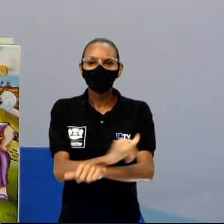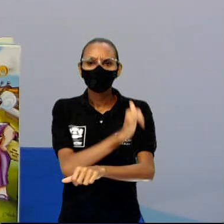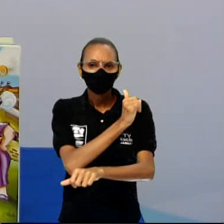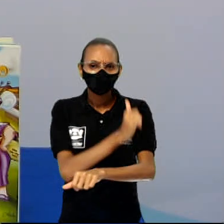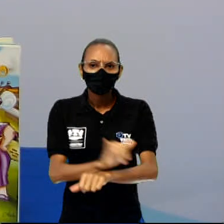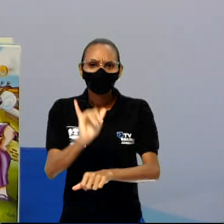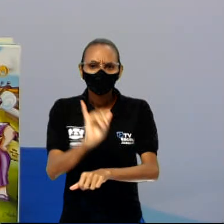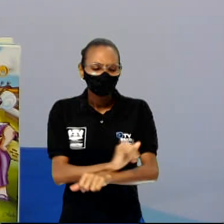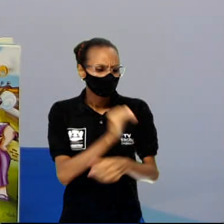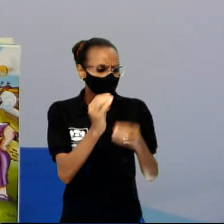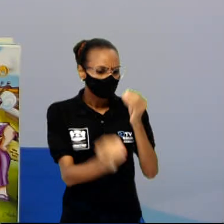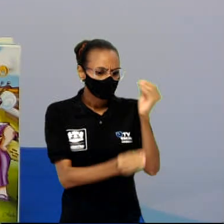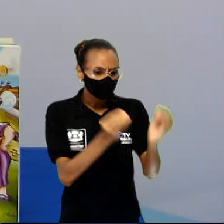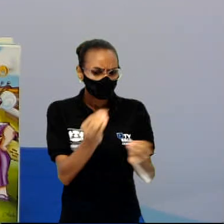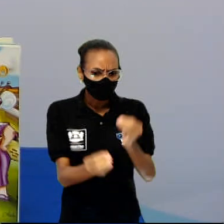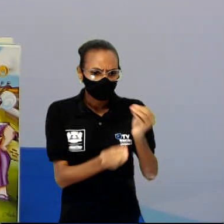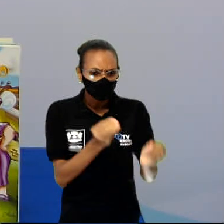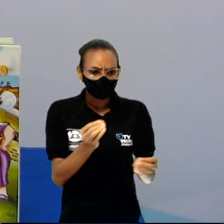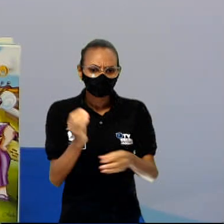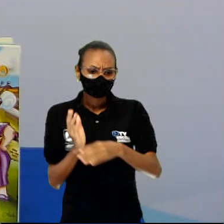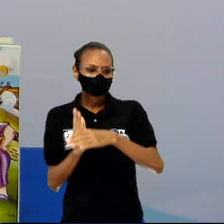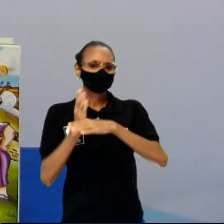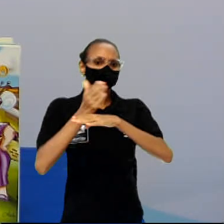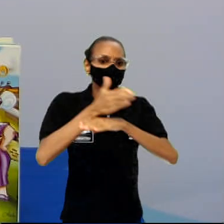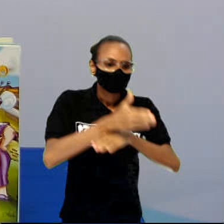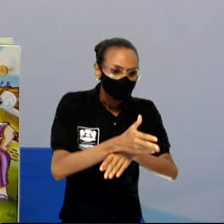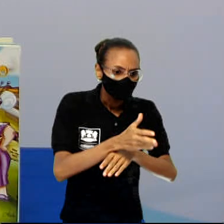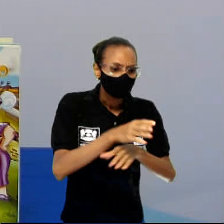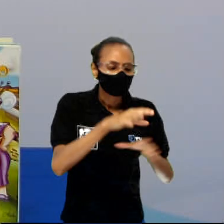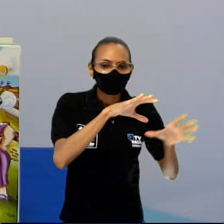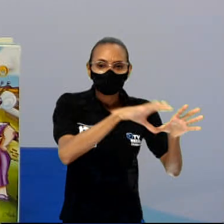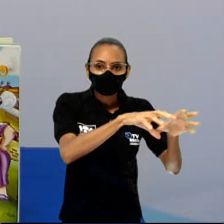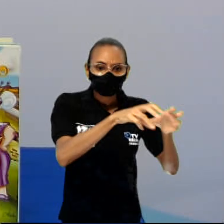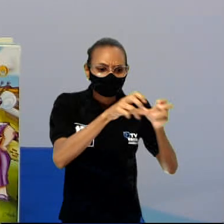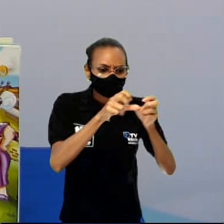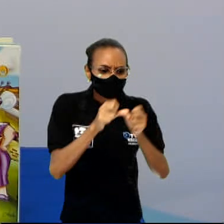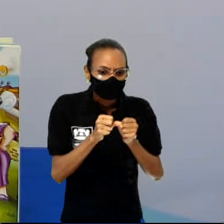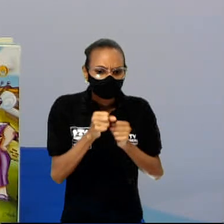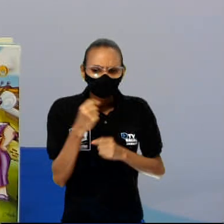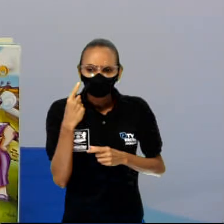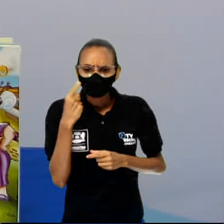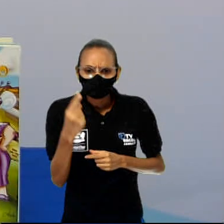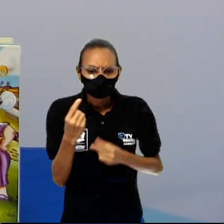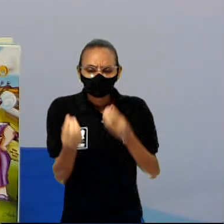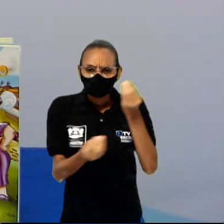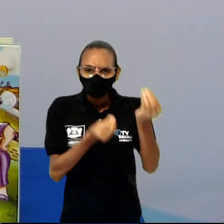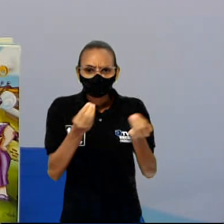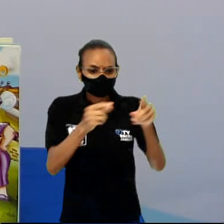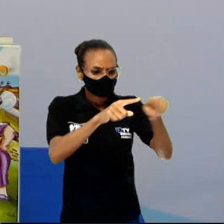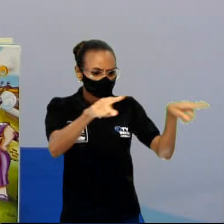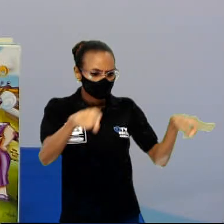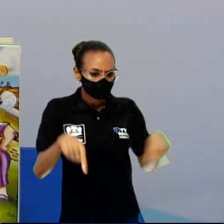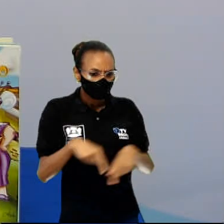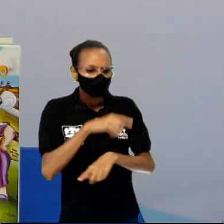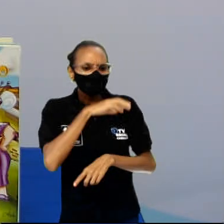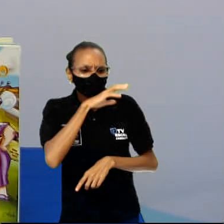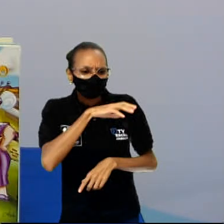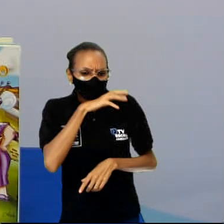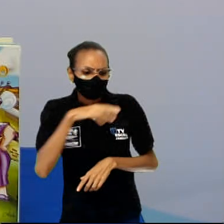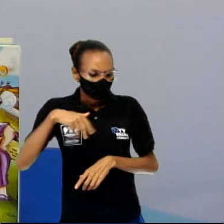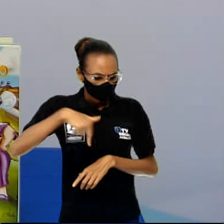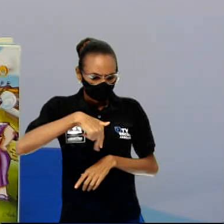só, quem entrou para pegar esses ovos entrou sorrateiramente pelo cantinho do celeiro, não tinha sequer